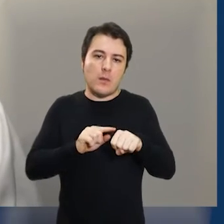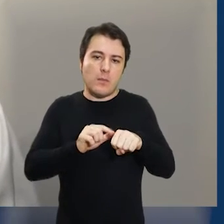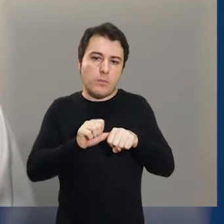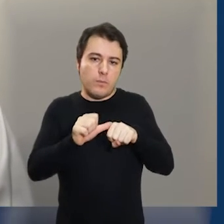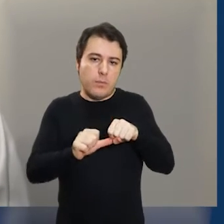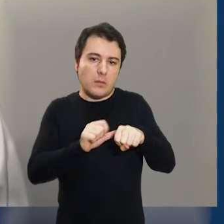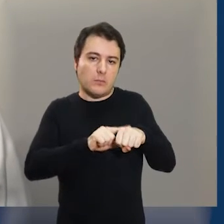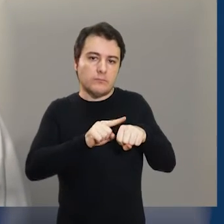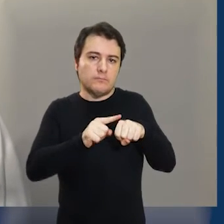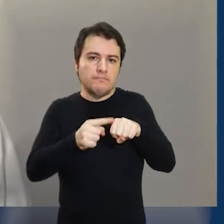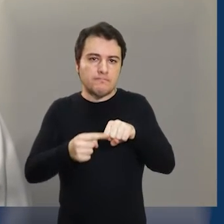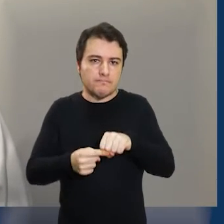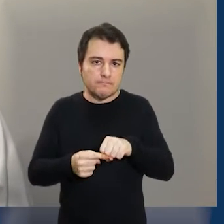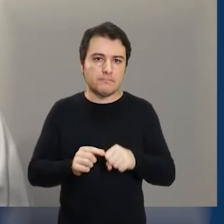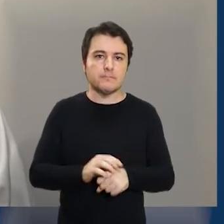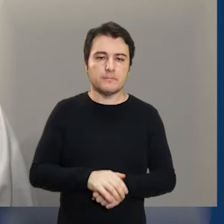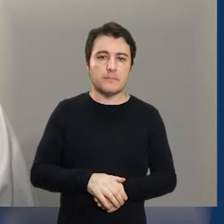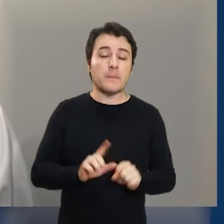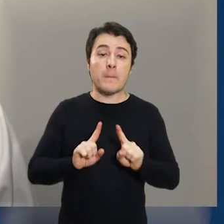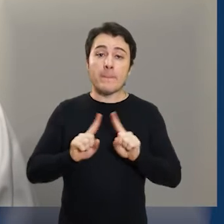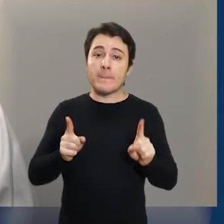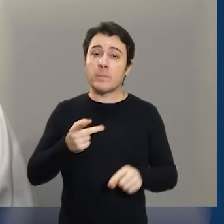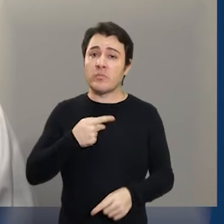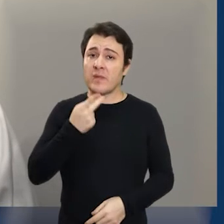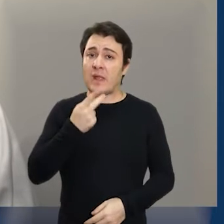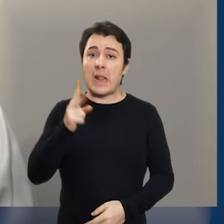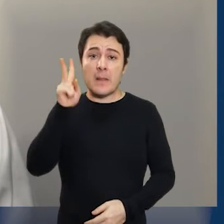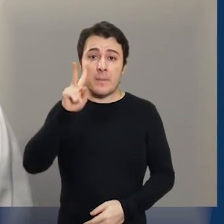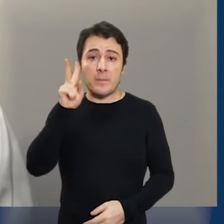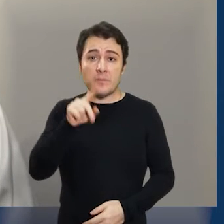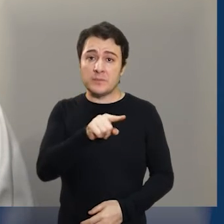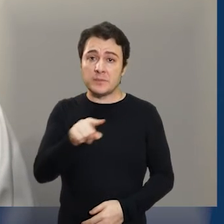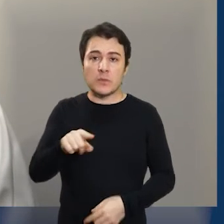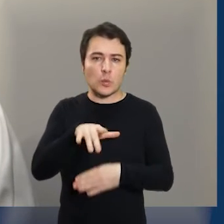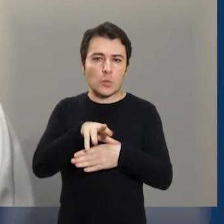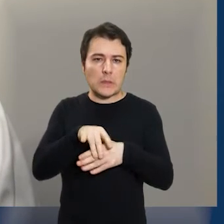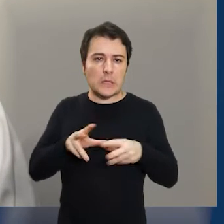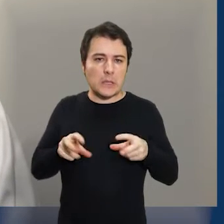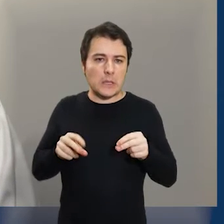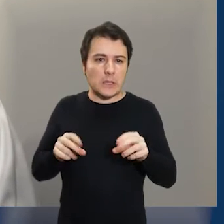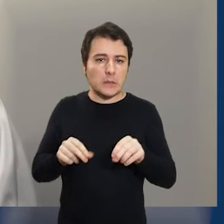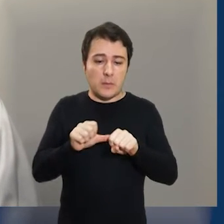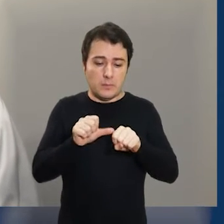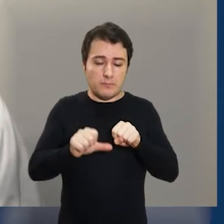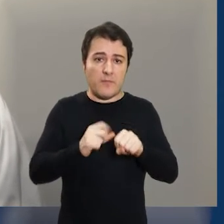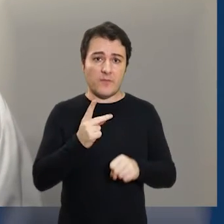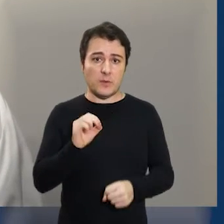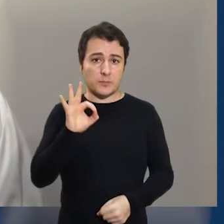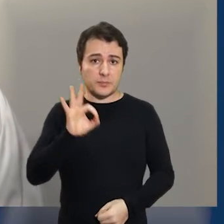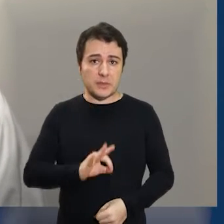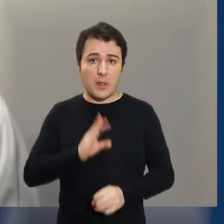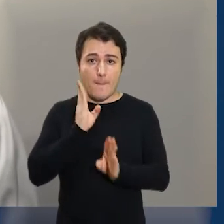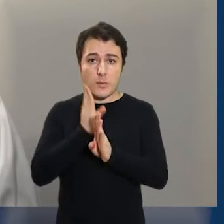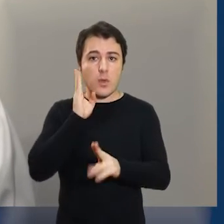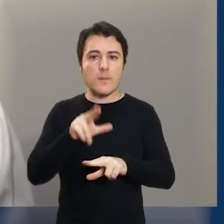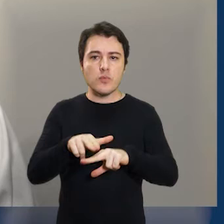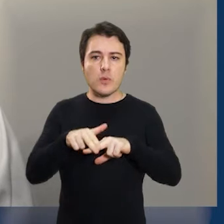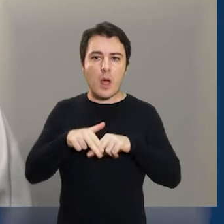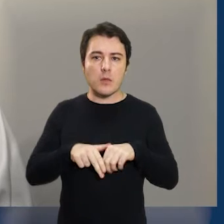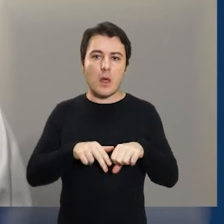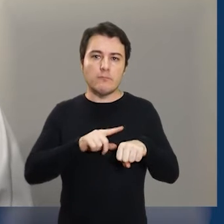sangue. Gostaria aqui de lembrar, então, que aproximadamente 20% dos casos de câncer de próstata